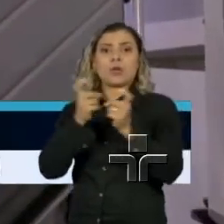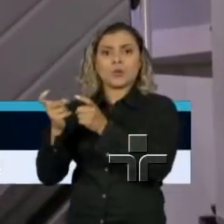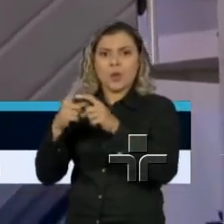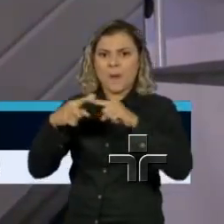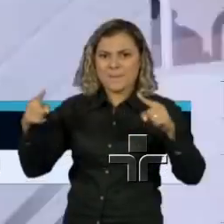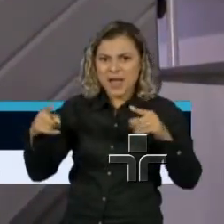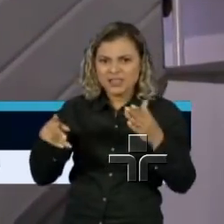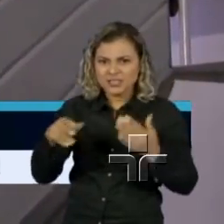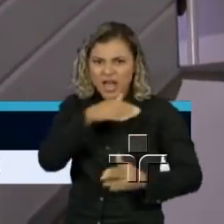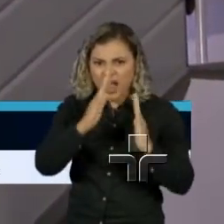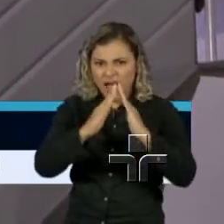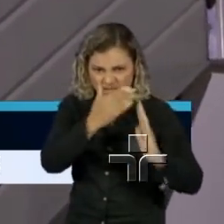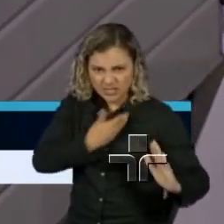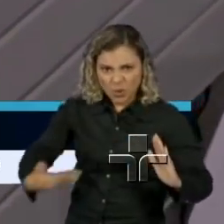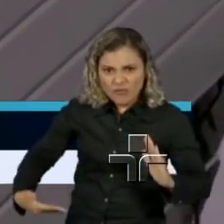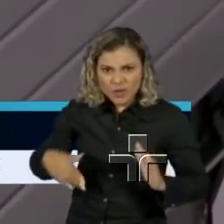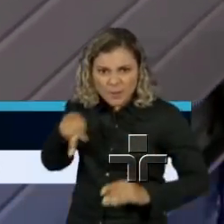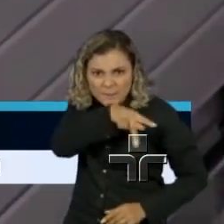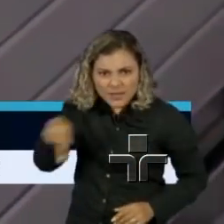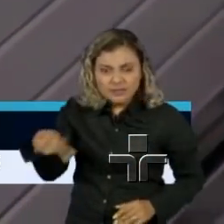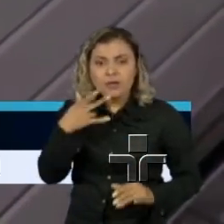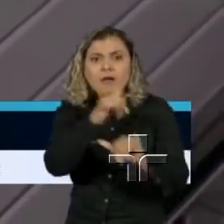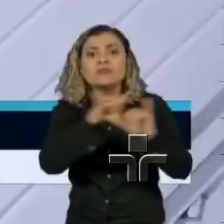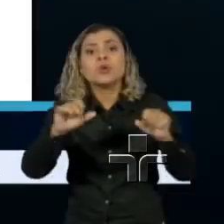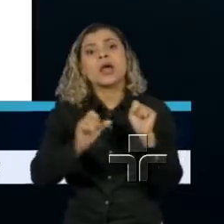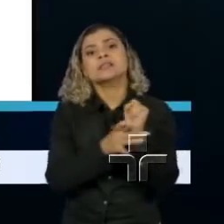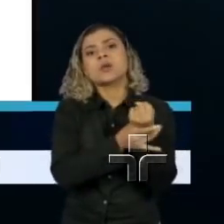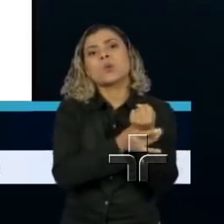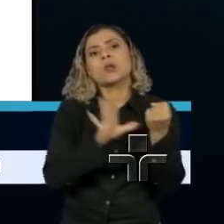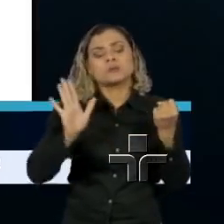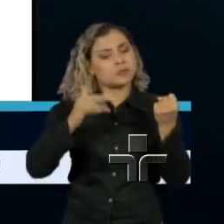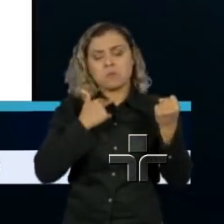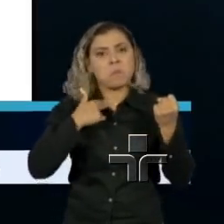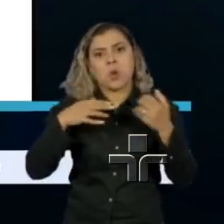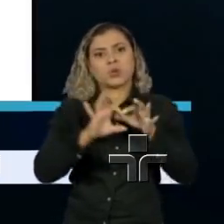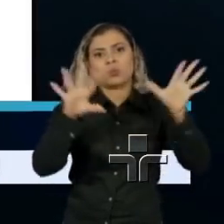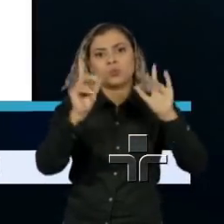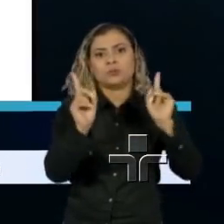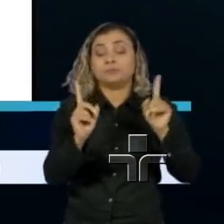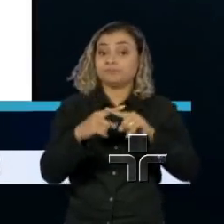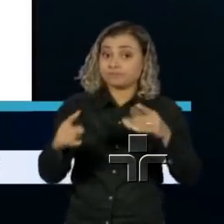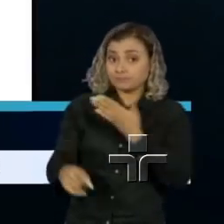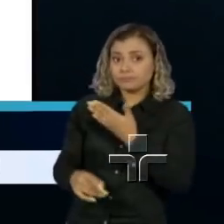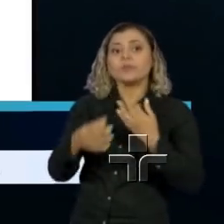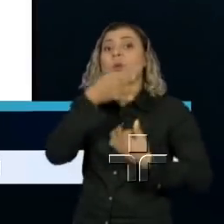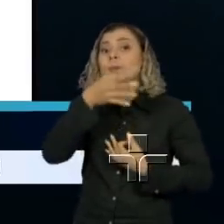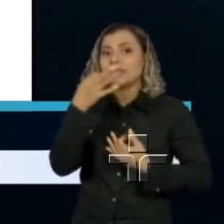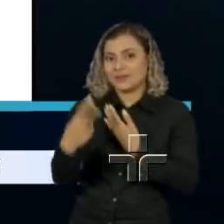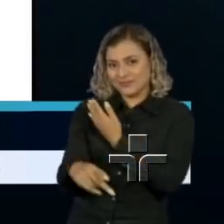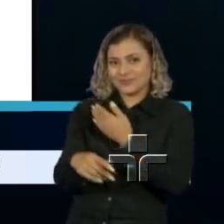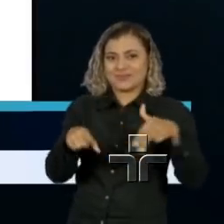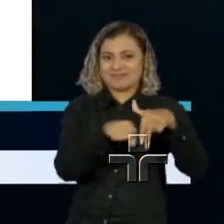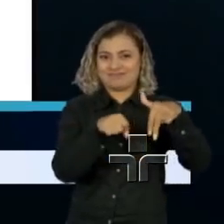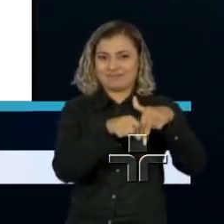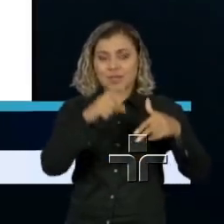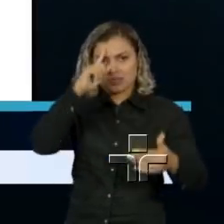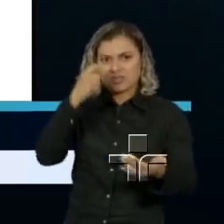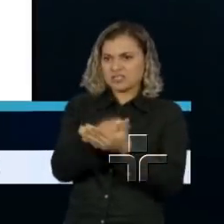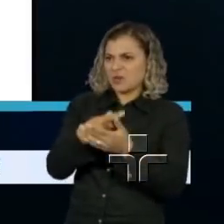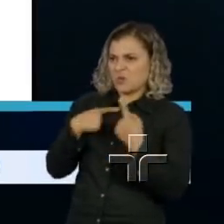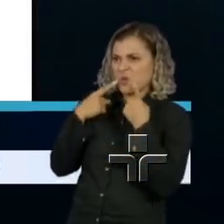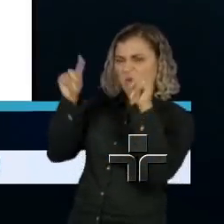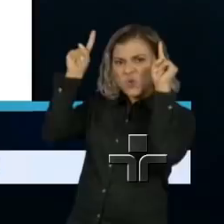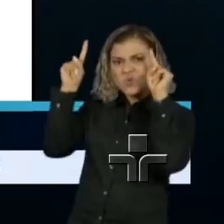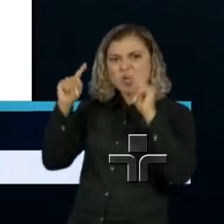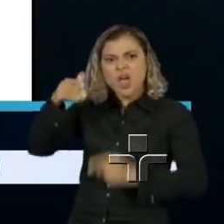Branca alega que pode negar vistos por motivos de segurança. Nas redes sociais, Zarif se manifestou, criticando a decisão, e disse